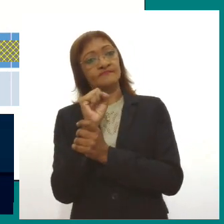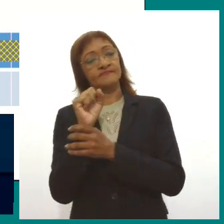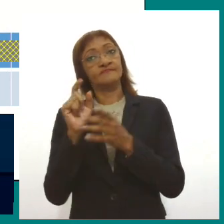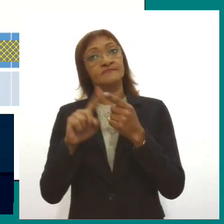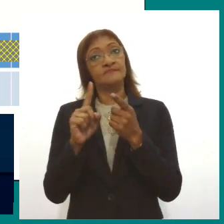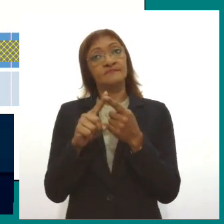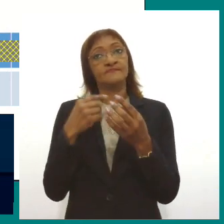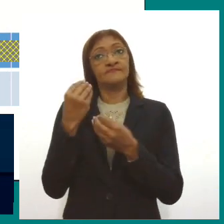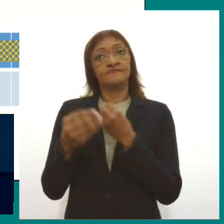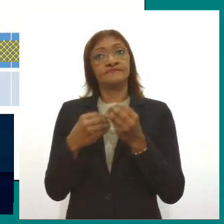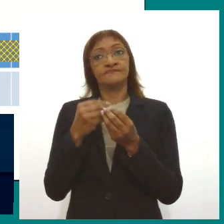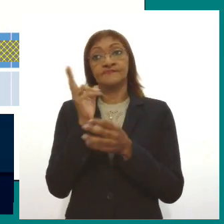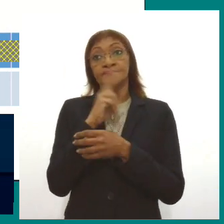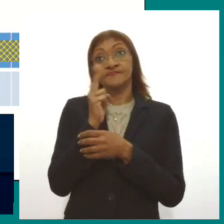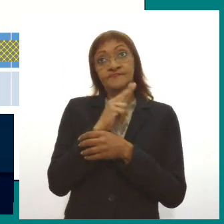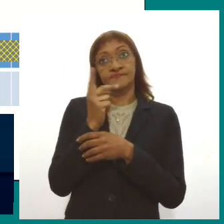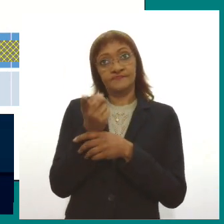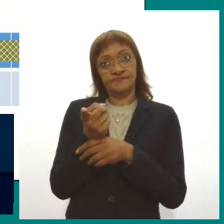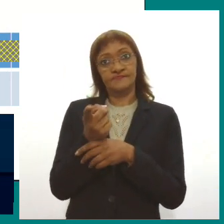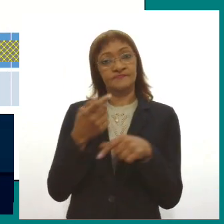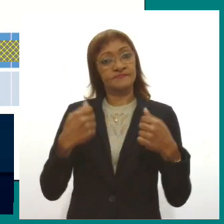no programa de ações emergenciais.